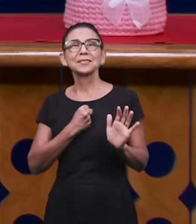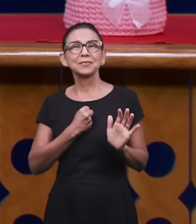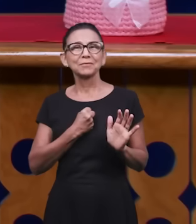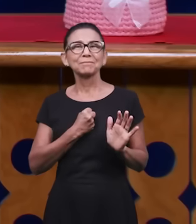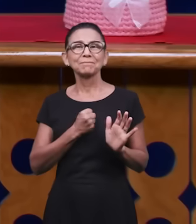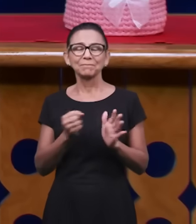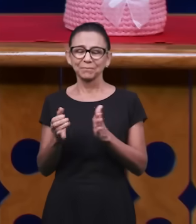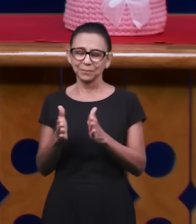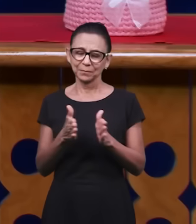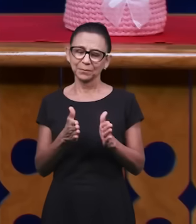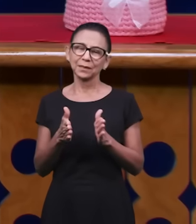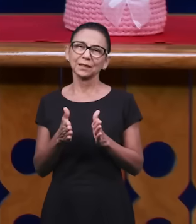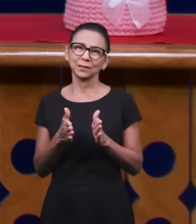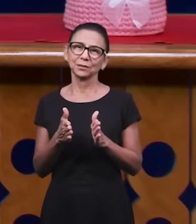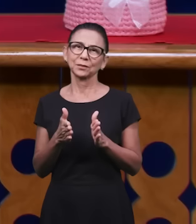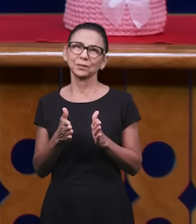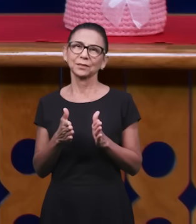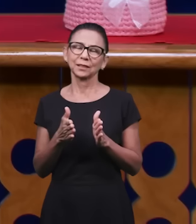fase da nossa vida